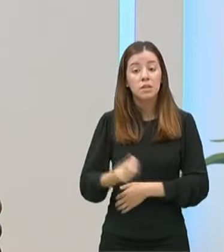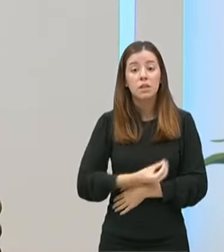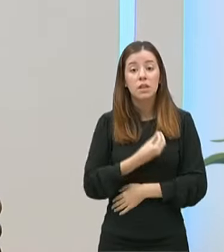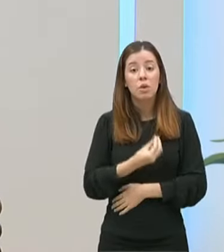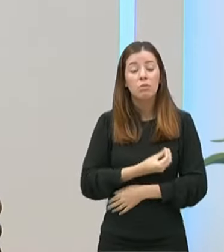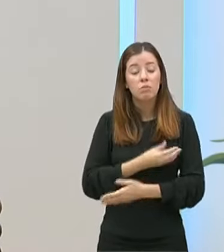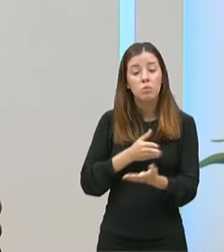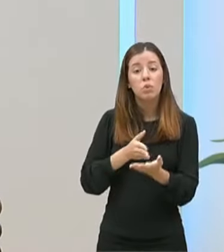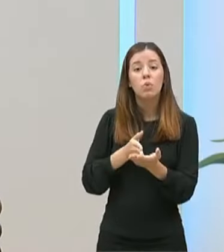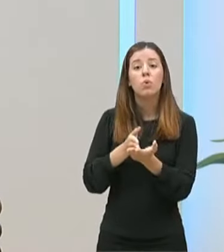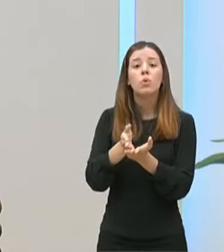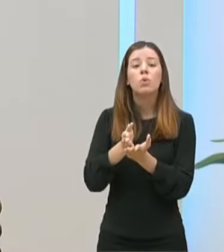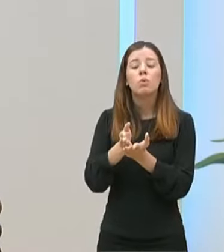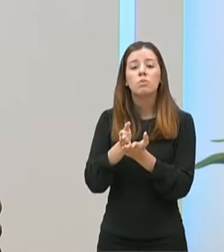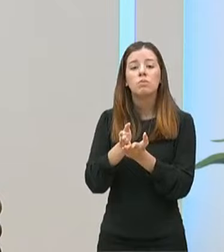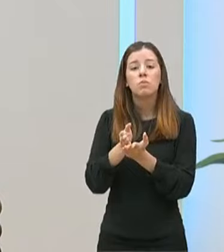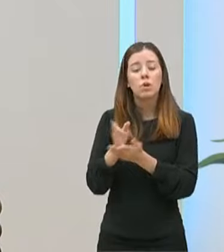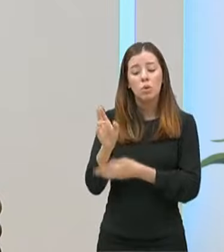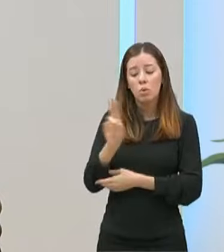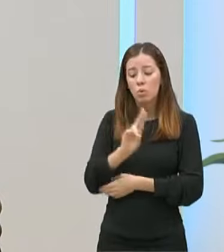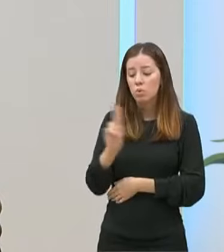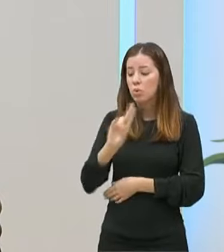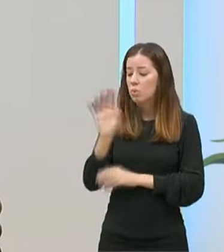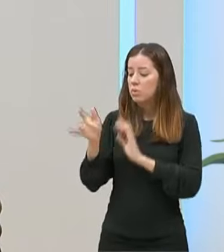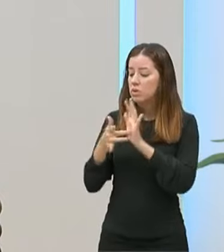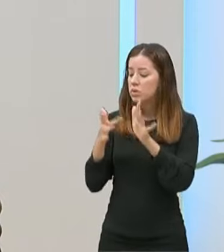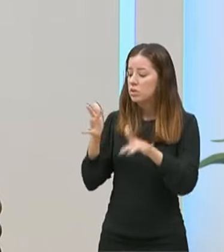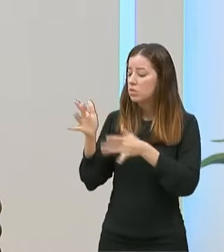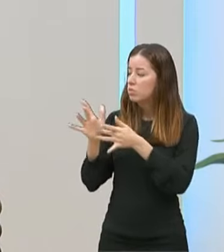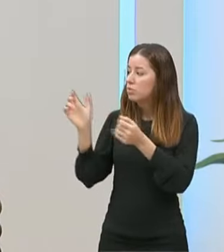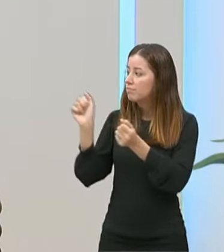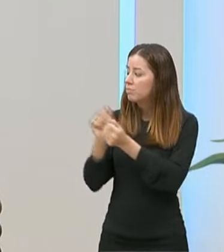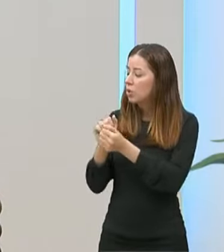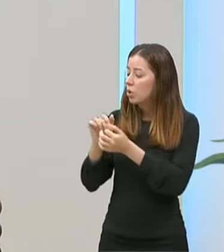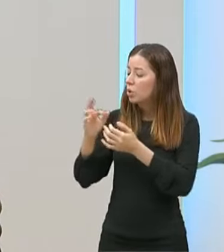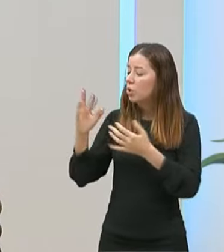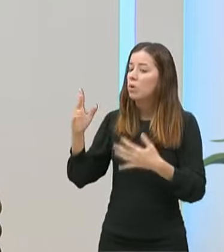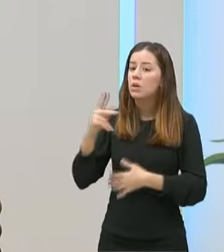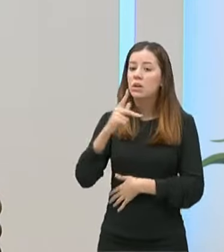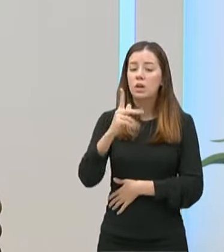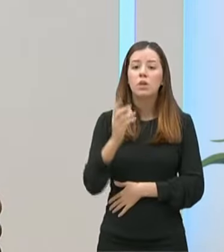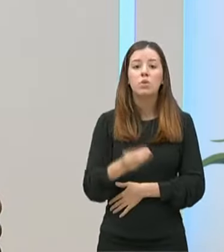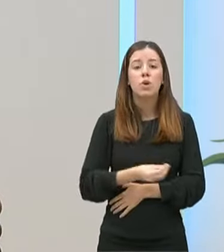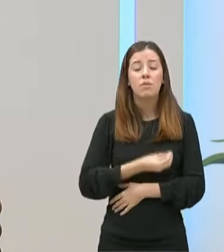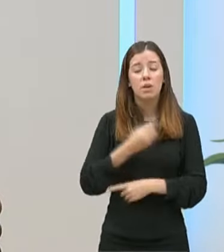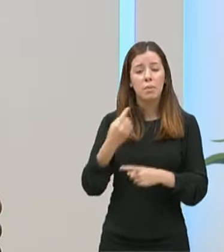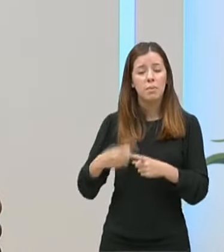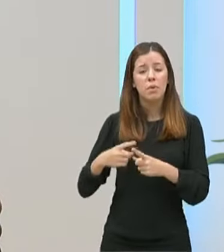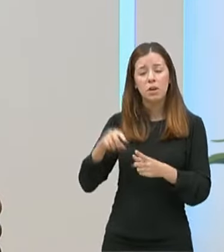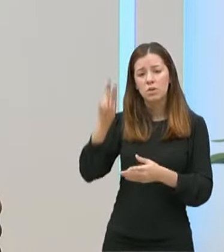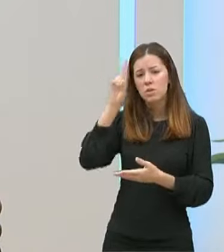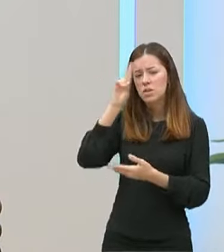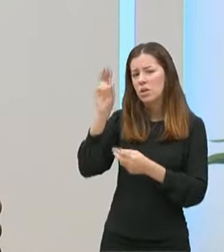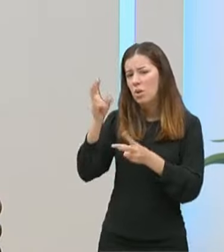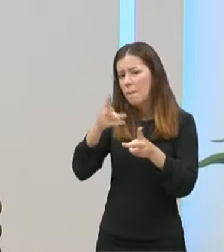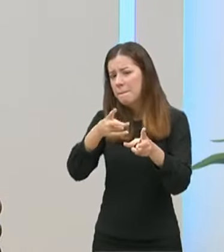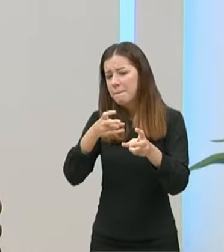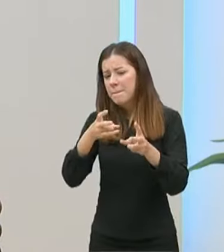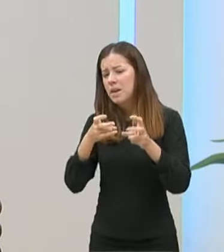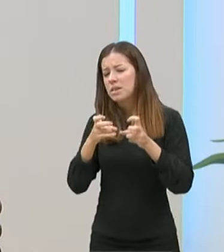Senhor permaneça sendo glorificado na sua vida. Ele está te vendo. Ele está